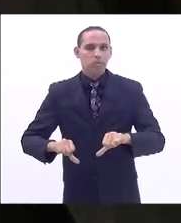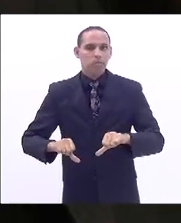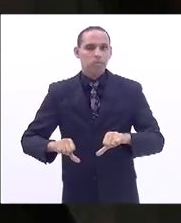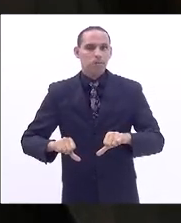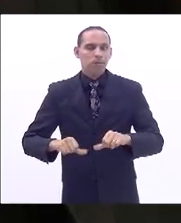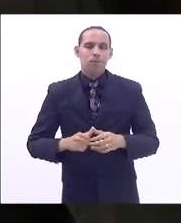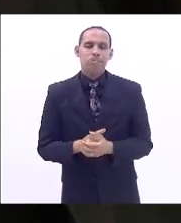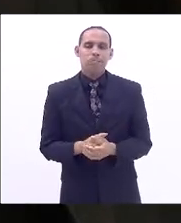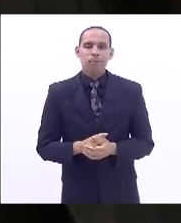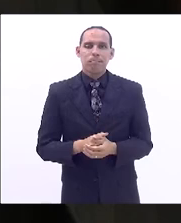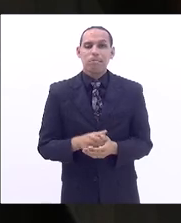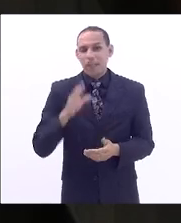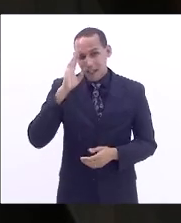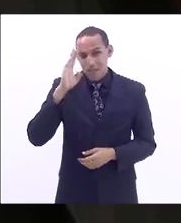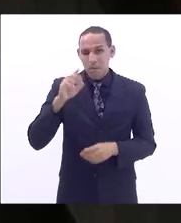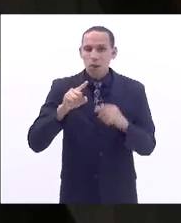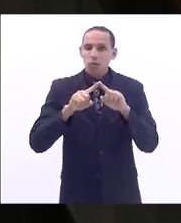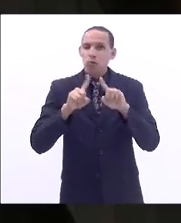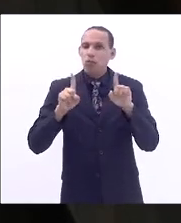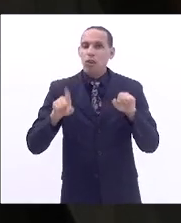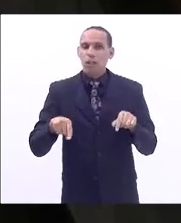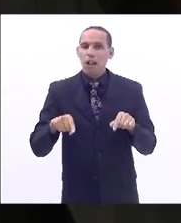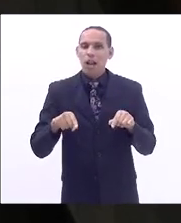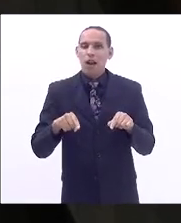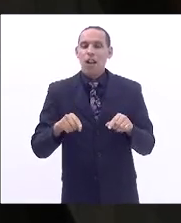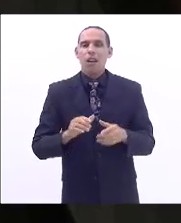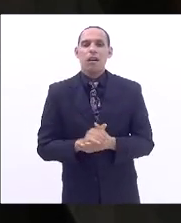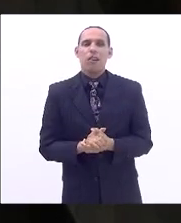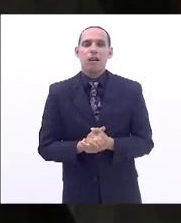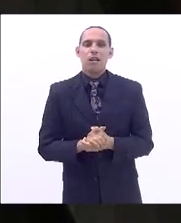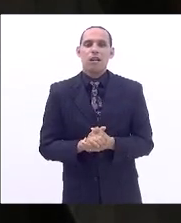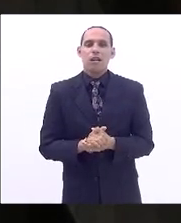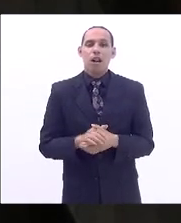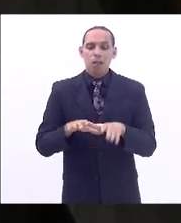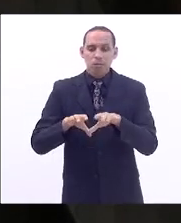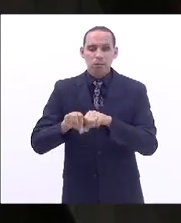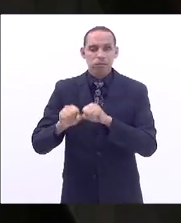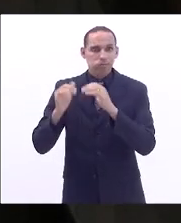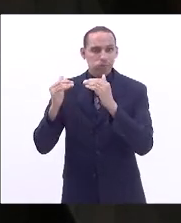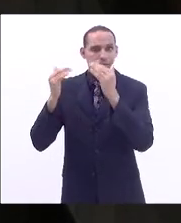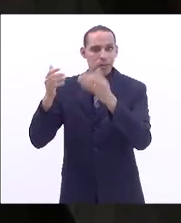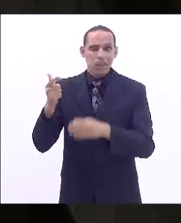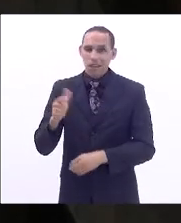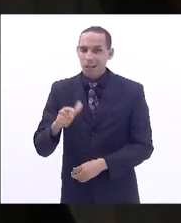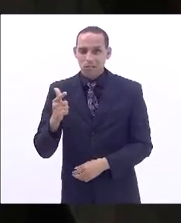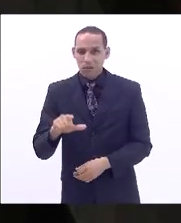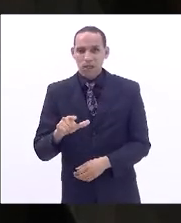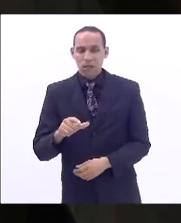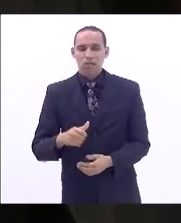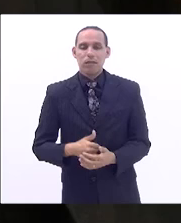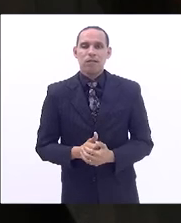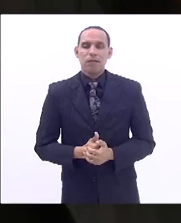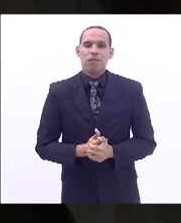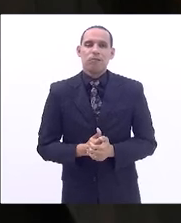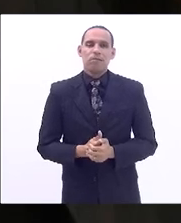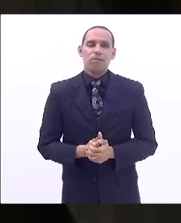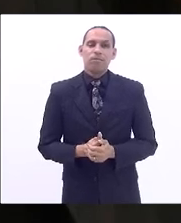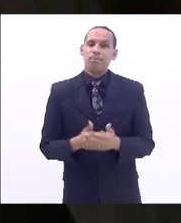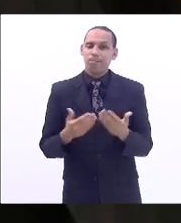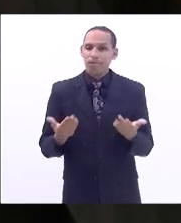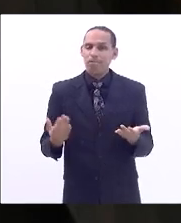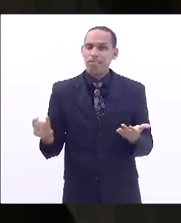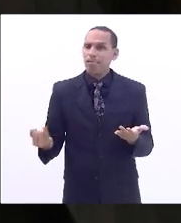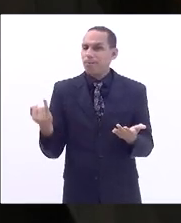particularmente para servidores e servidoras que não tem formação em nível superior não foram enquadrados na formação em nível superior por isso